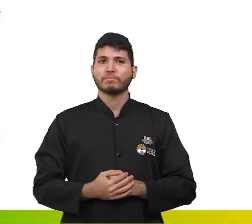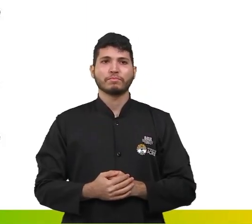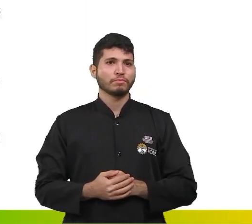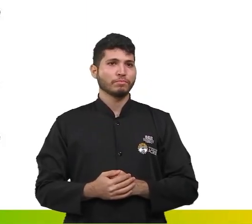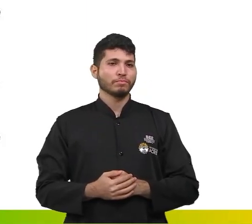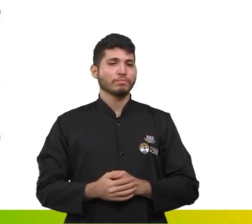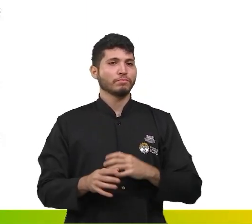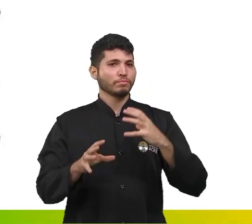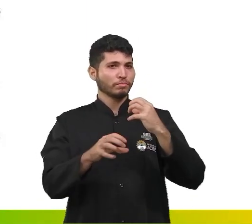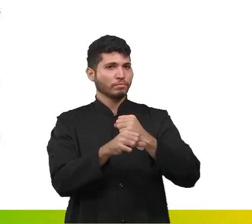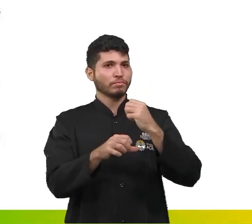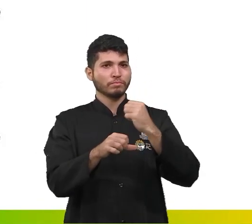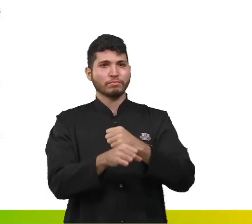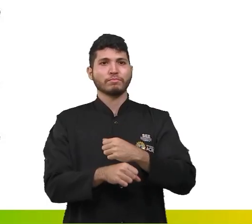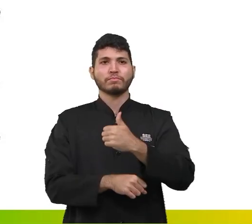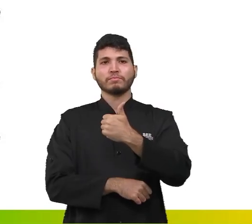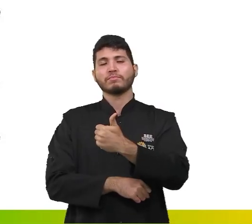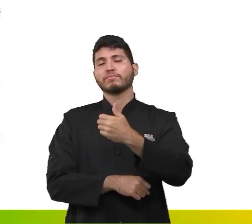todo,